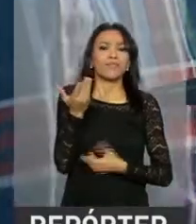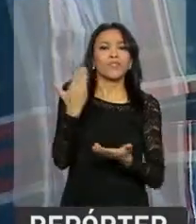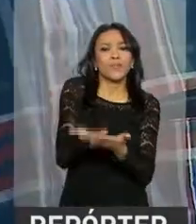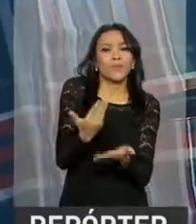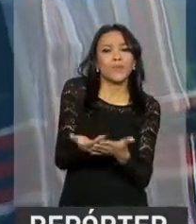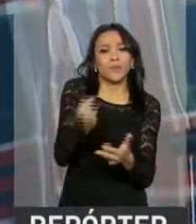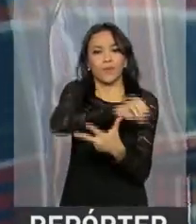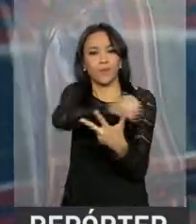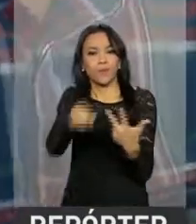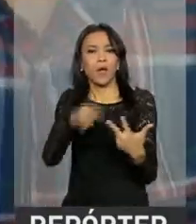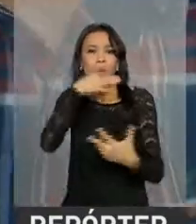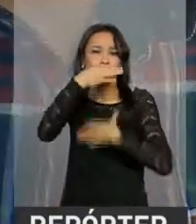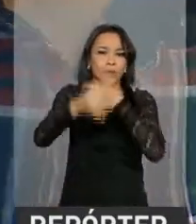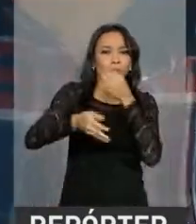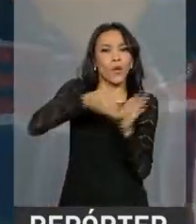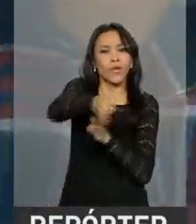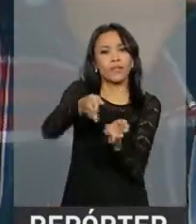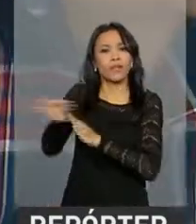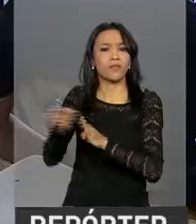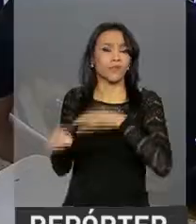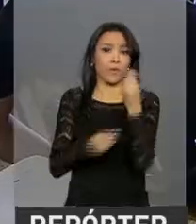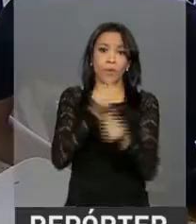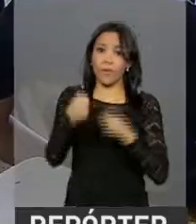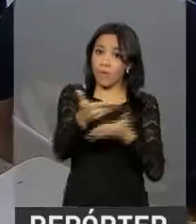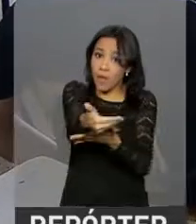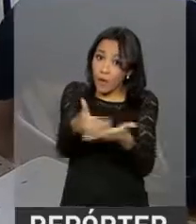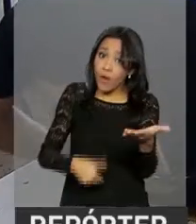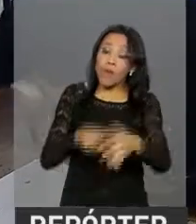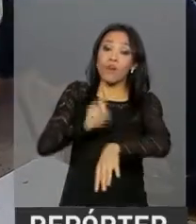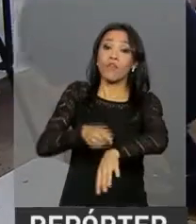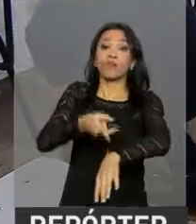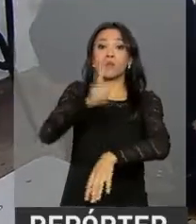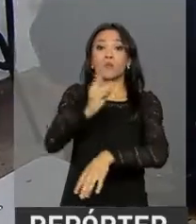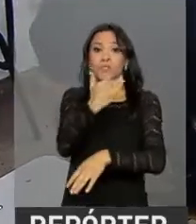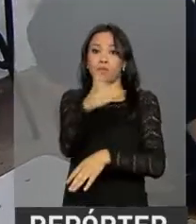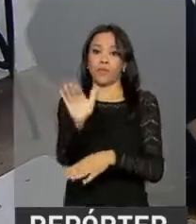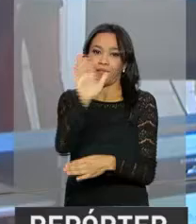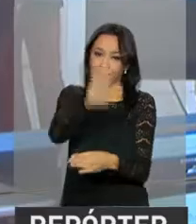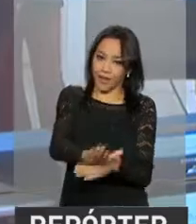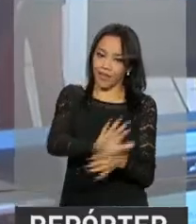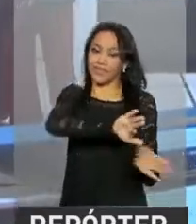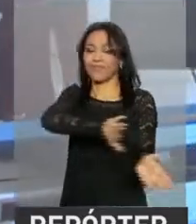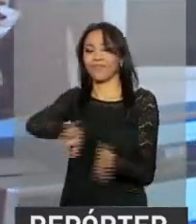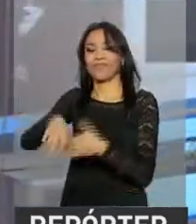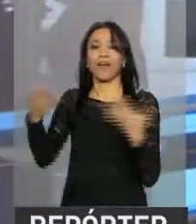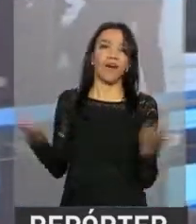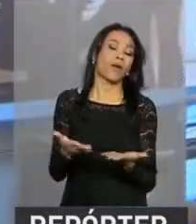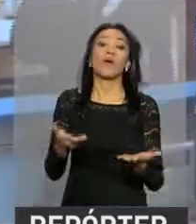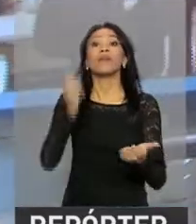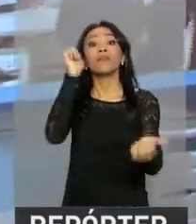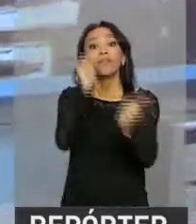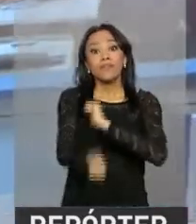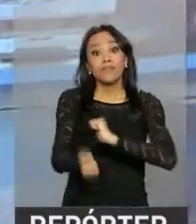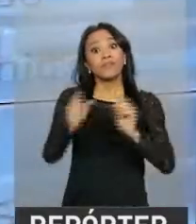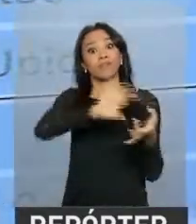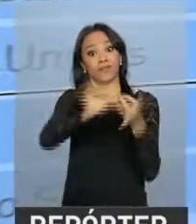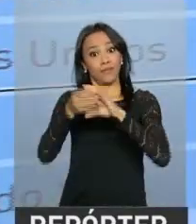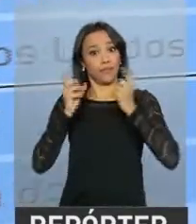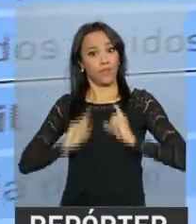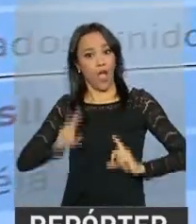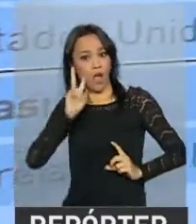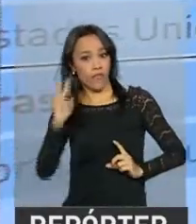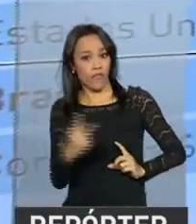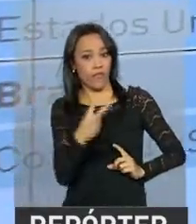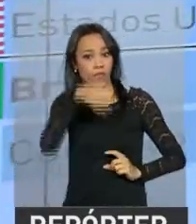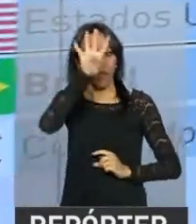com todas as dicas para a prova às 2:30 da tarde e agora vamos falar de paralimpiadas Vamos colocar aqui no